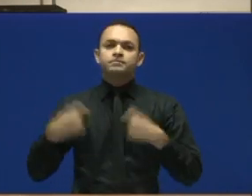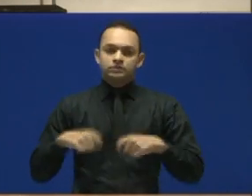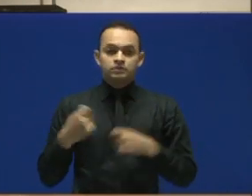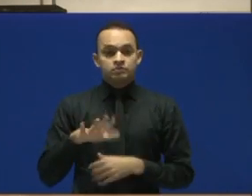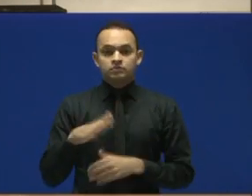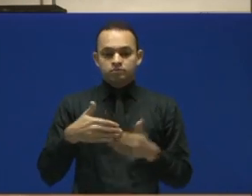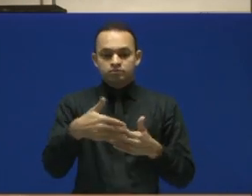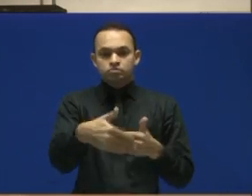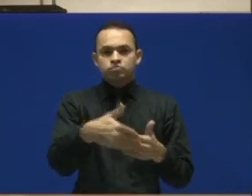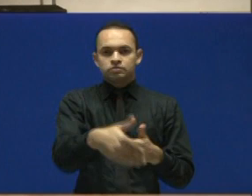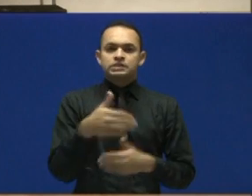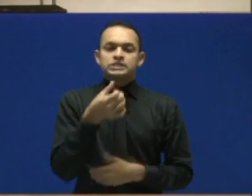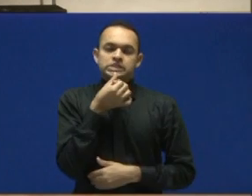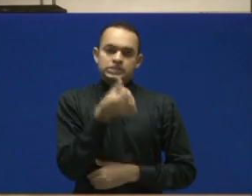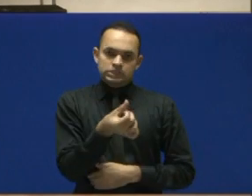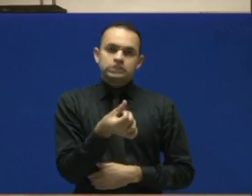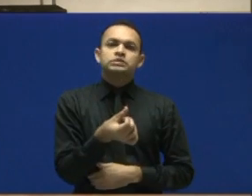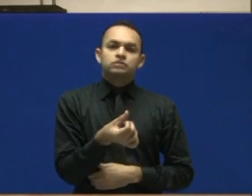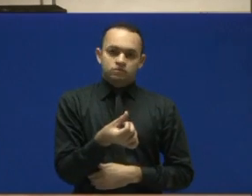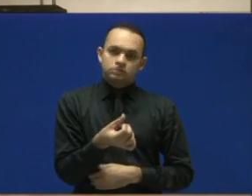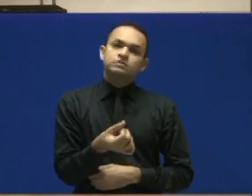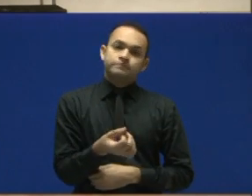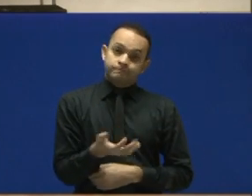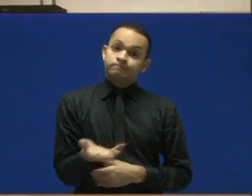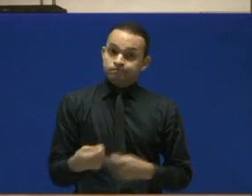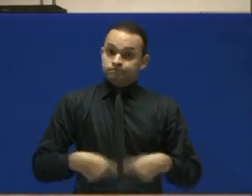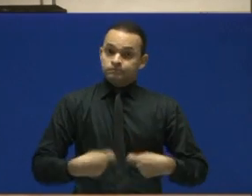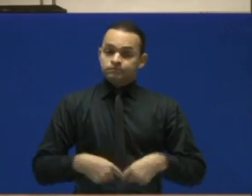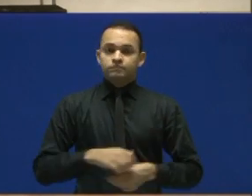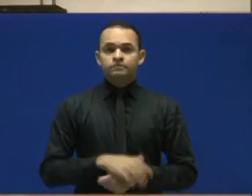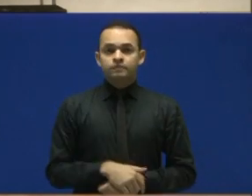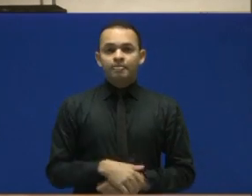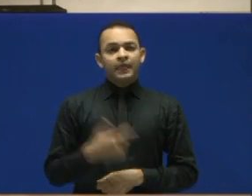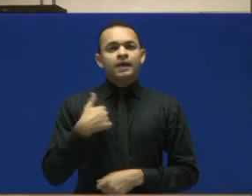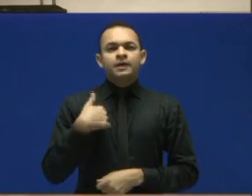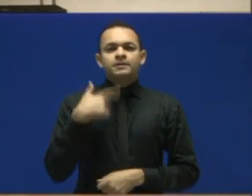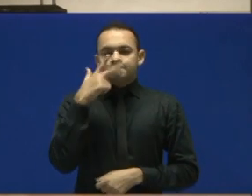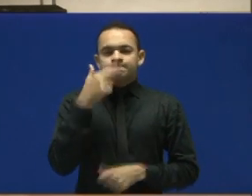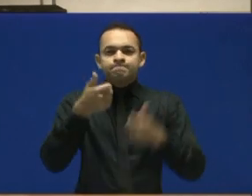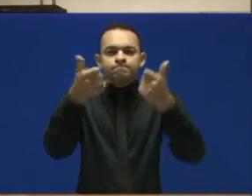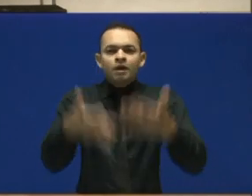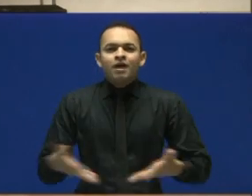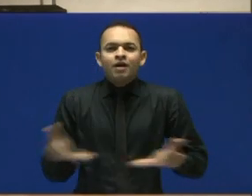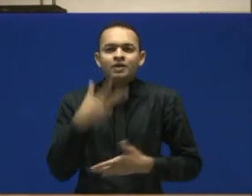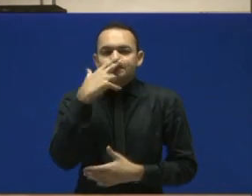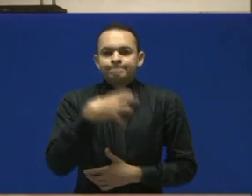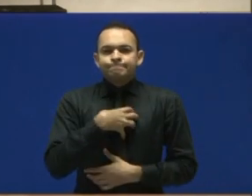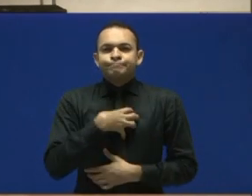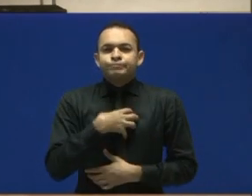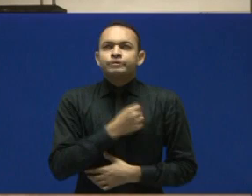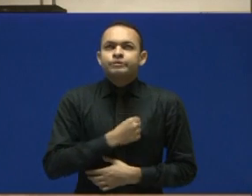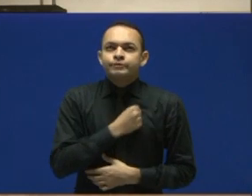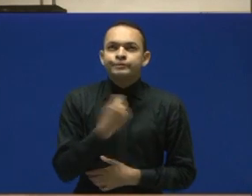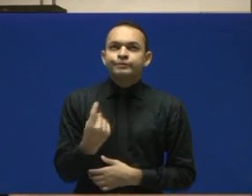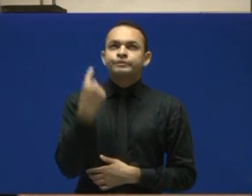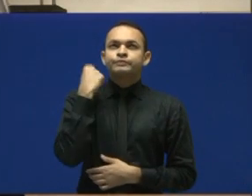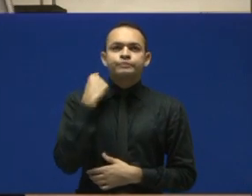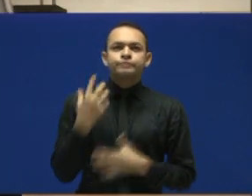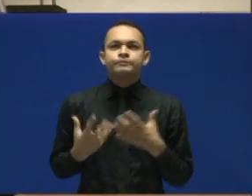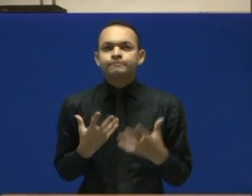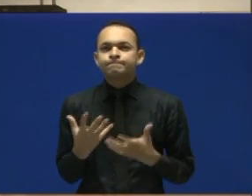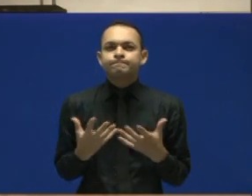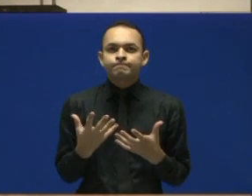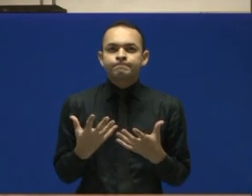e por que eu disse digo isso com uma certa nostalgia e eu digo isso no tempo verbal do